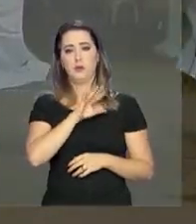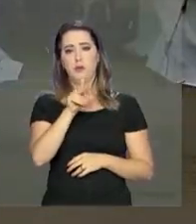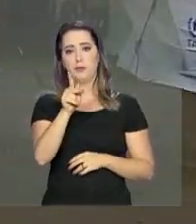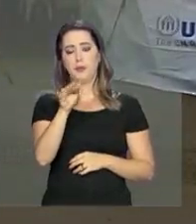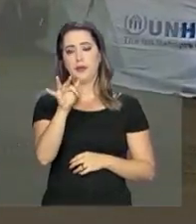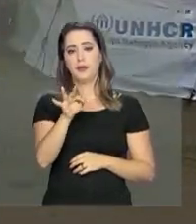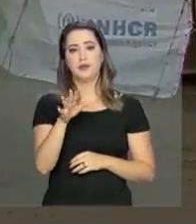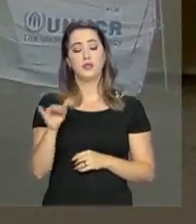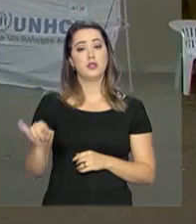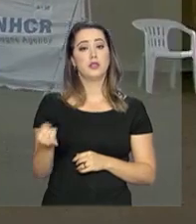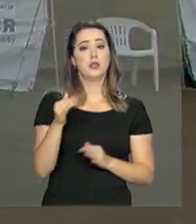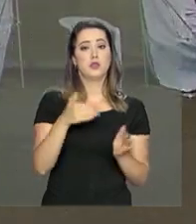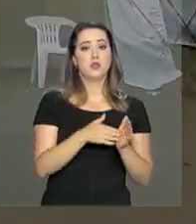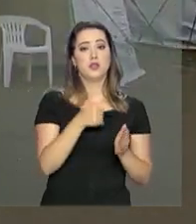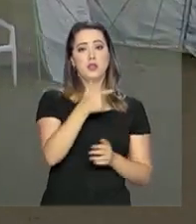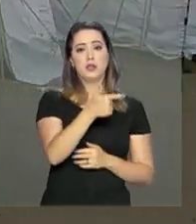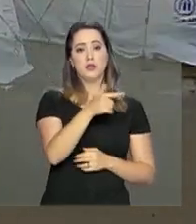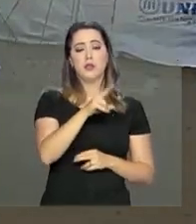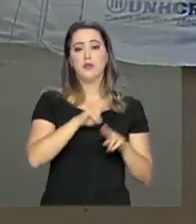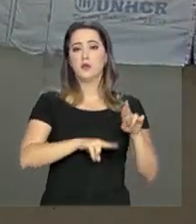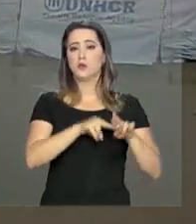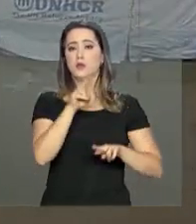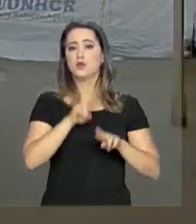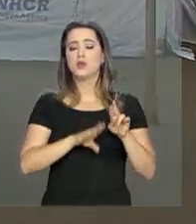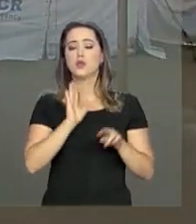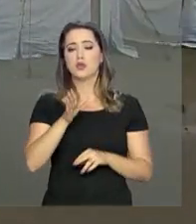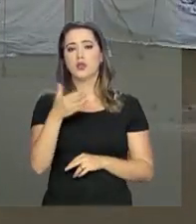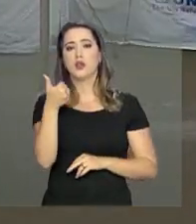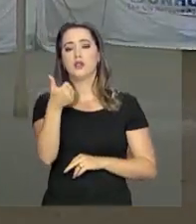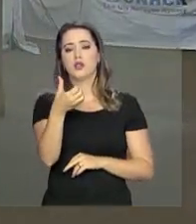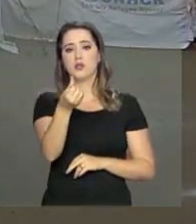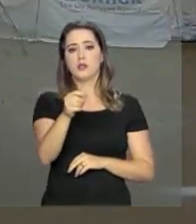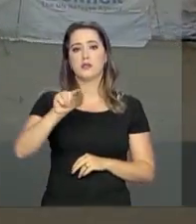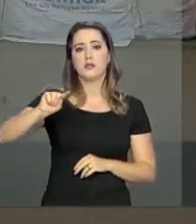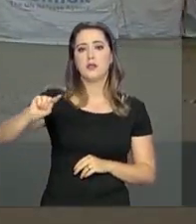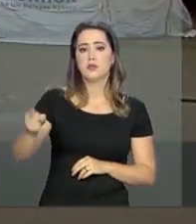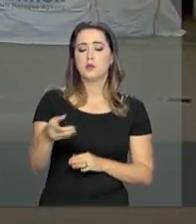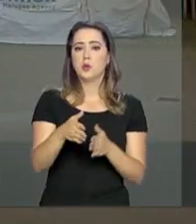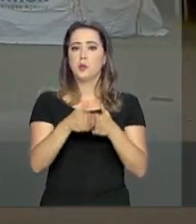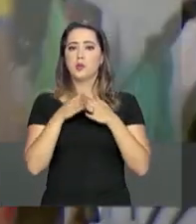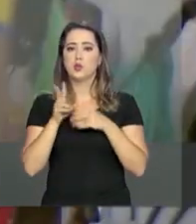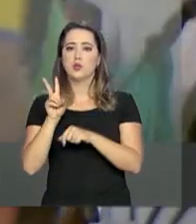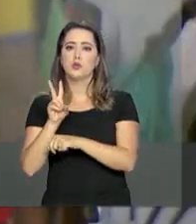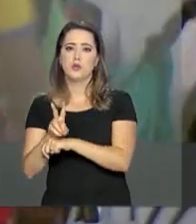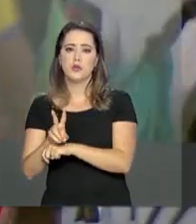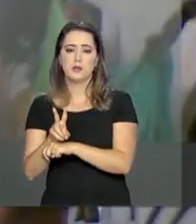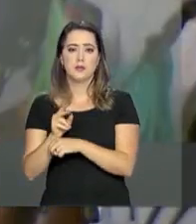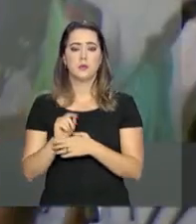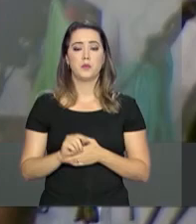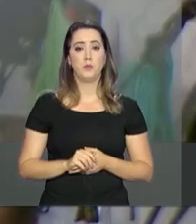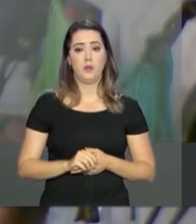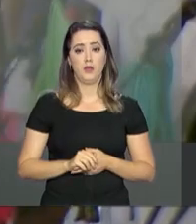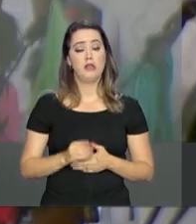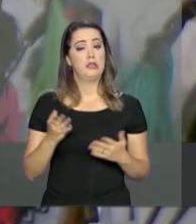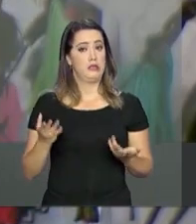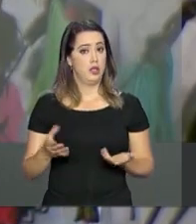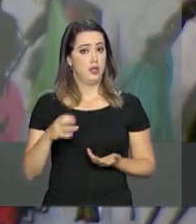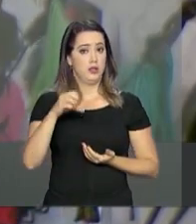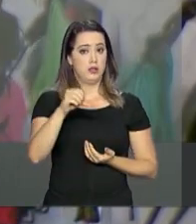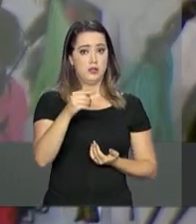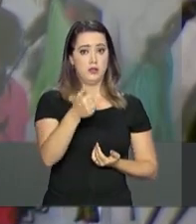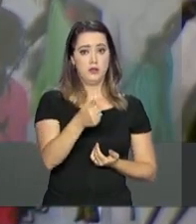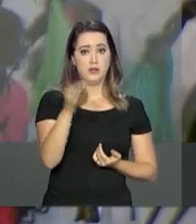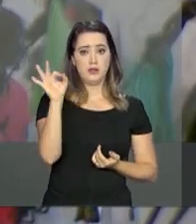e 22 de junho deste ano foram 16 1953 pedidos de refúgio desses